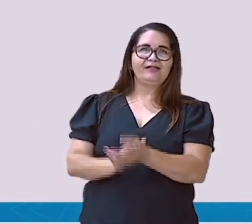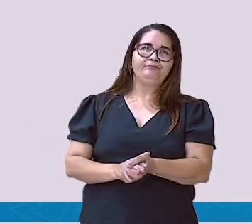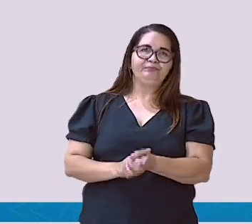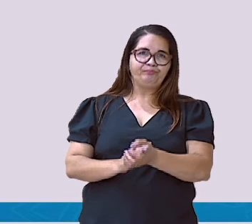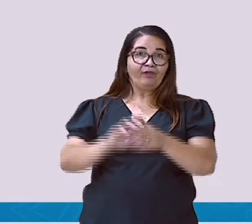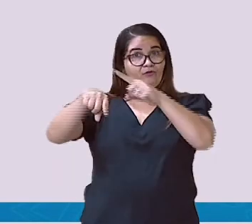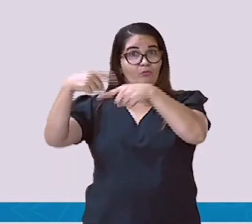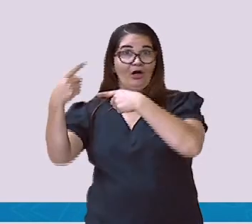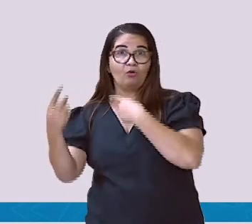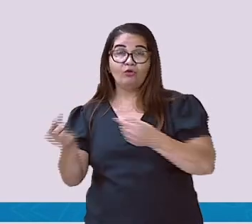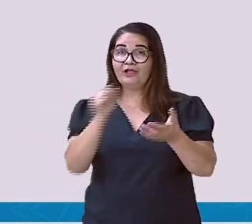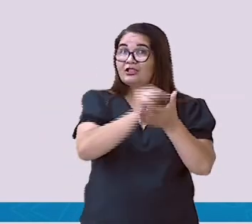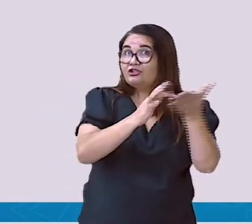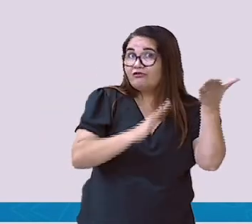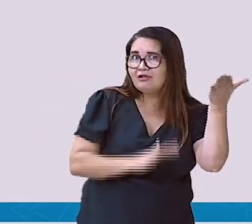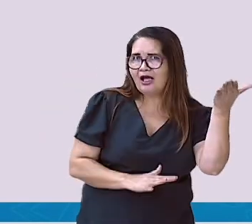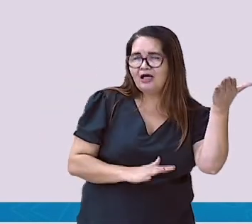fixação?